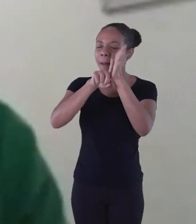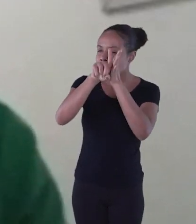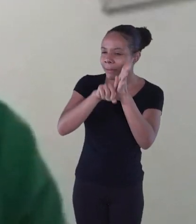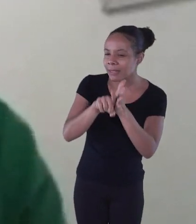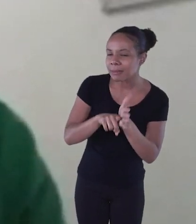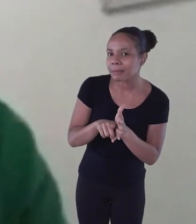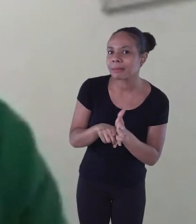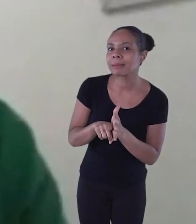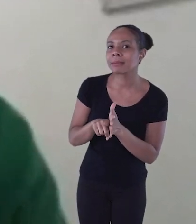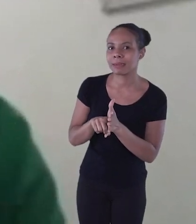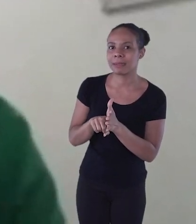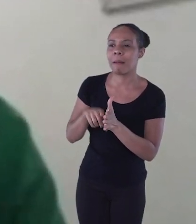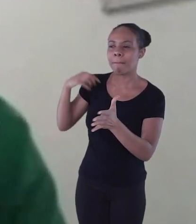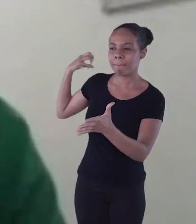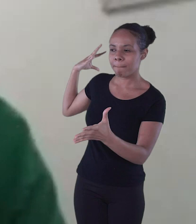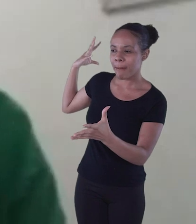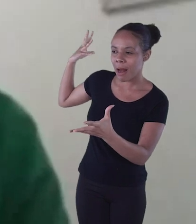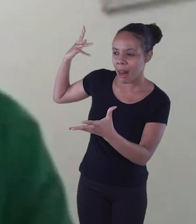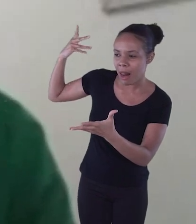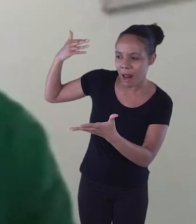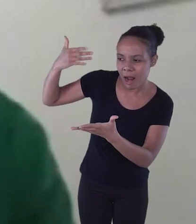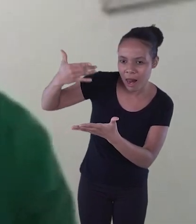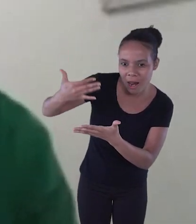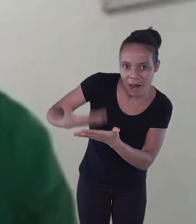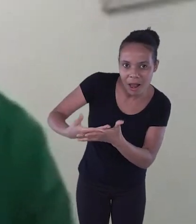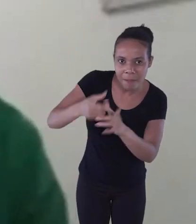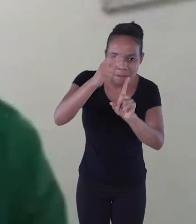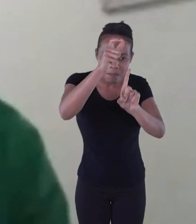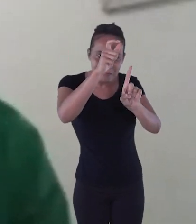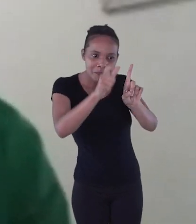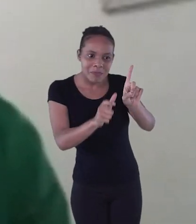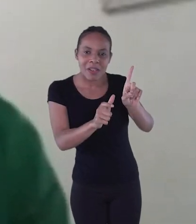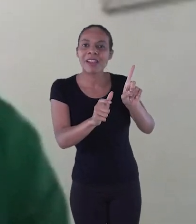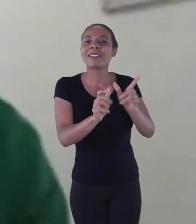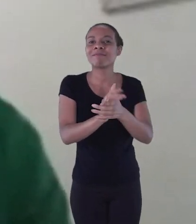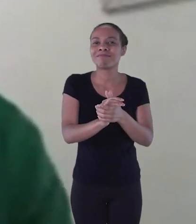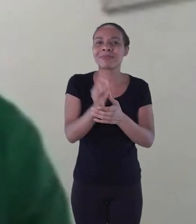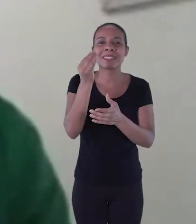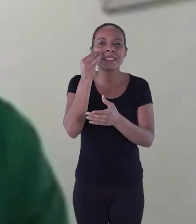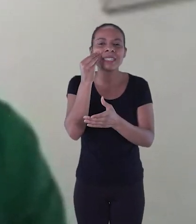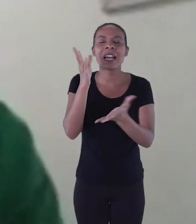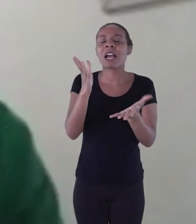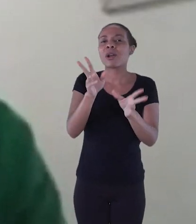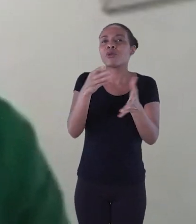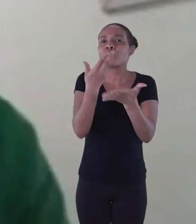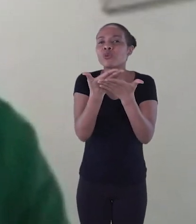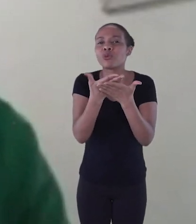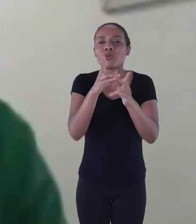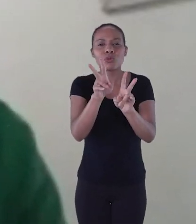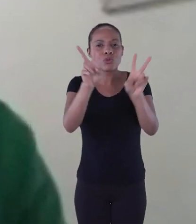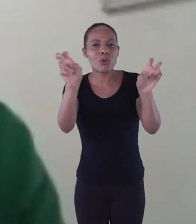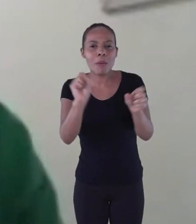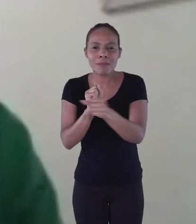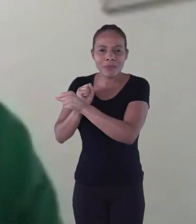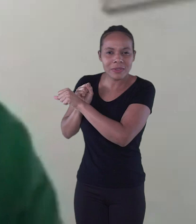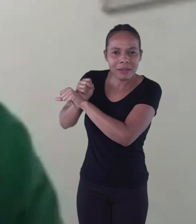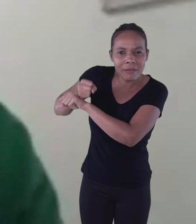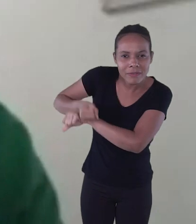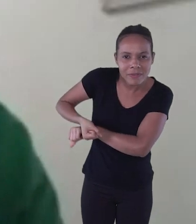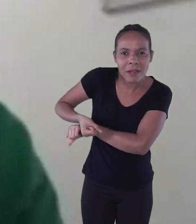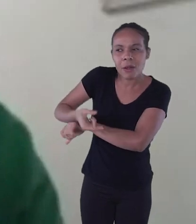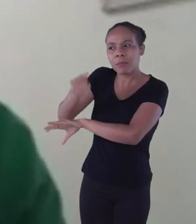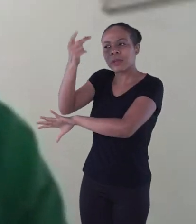de arquivo. Lemos desde a literatura mais clássica sobre escravidão, livros consagrados, né, do início do